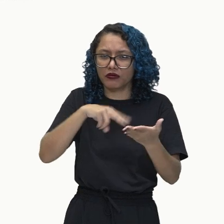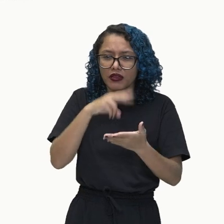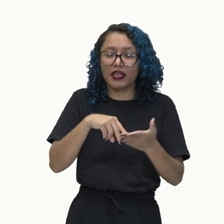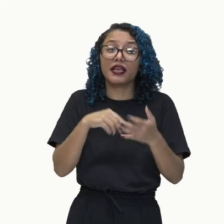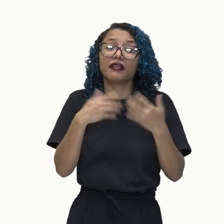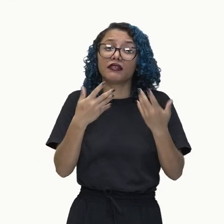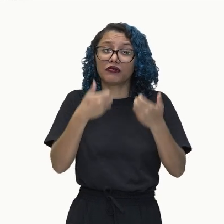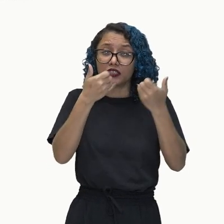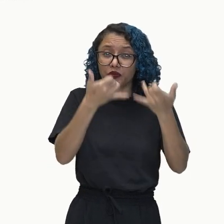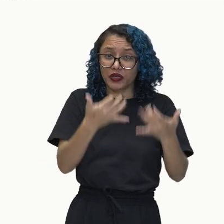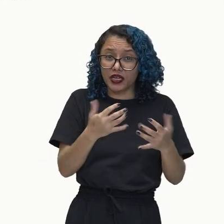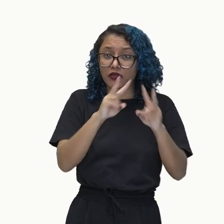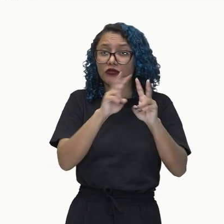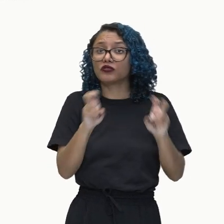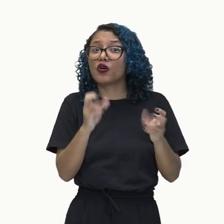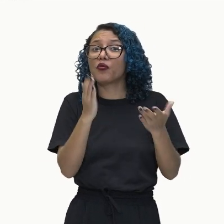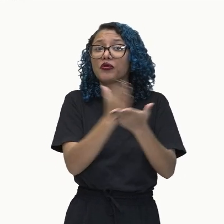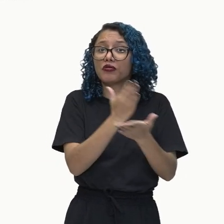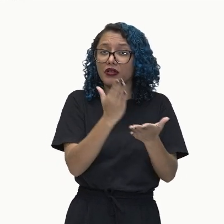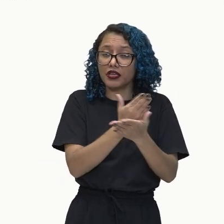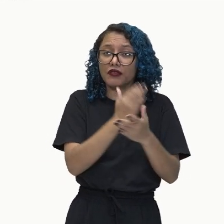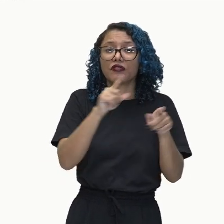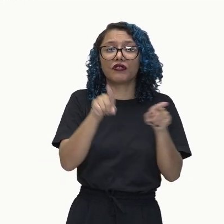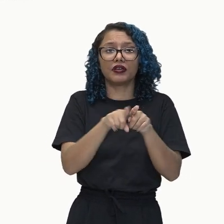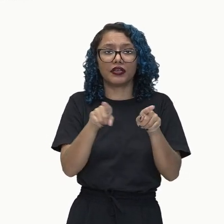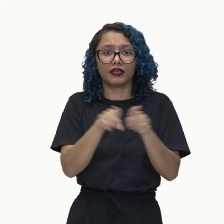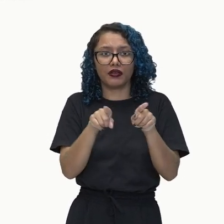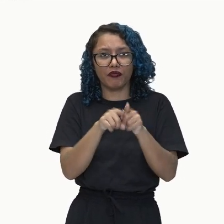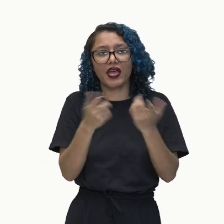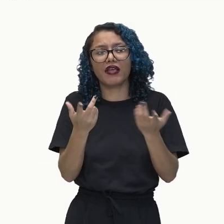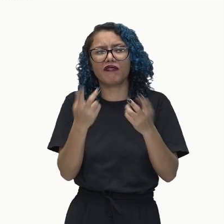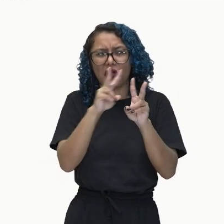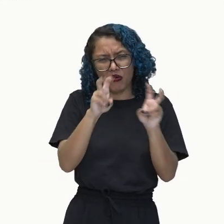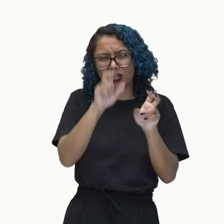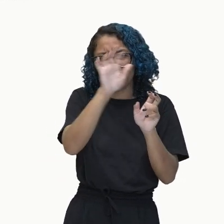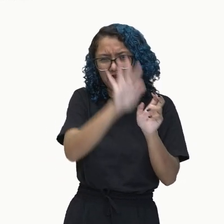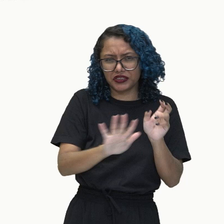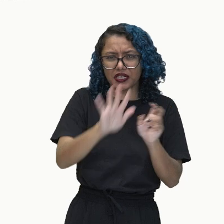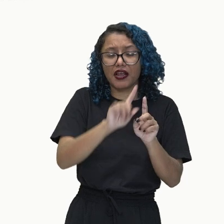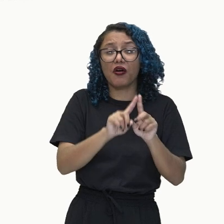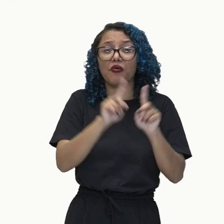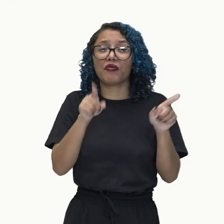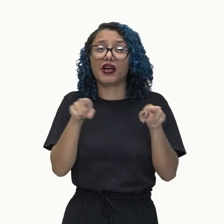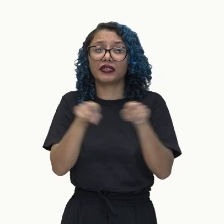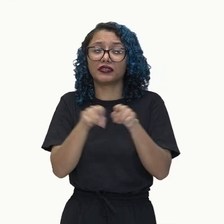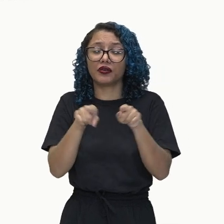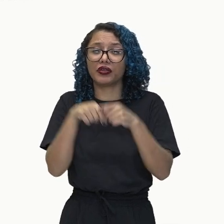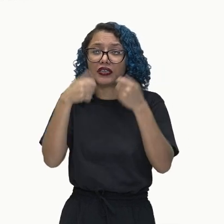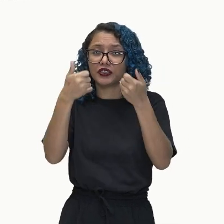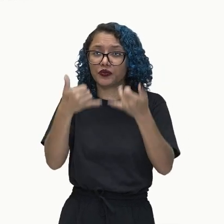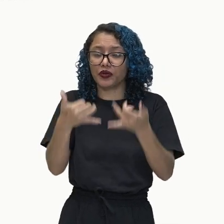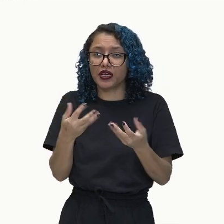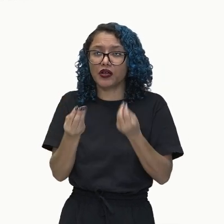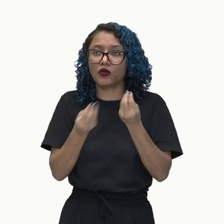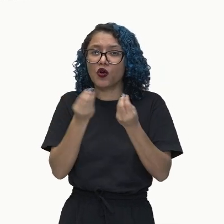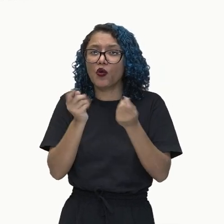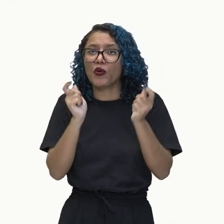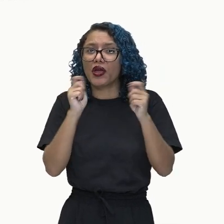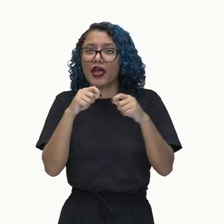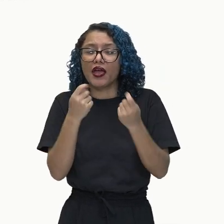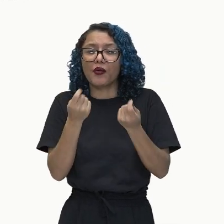pouquinho sobre, sim, o assunto geral, mas também sobre como a obra me atrai em